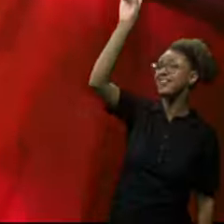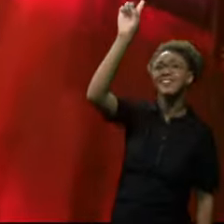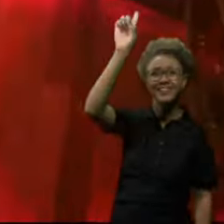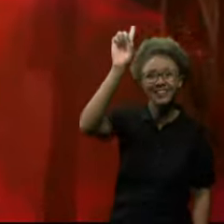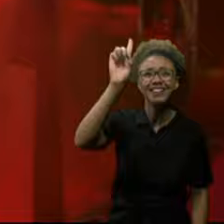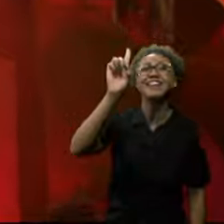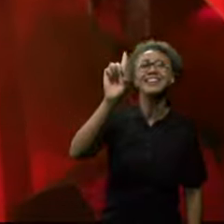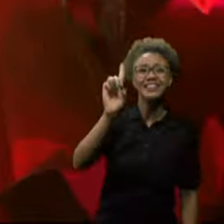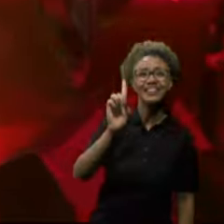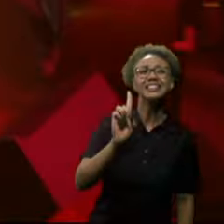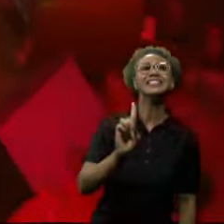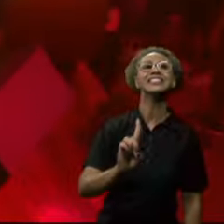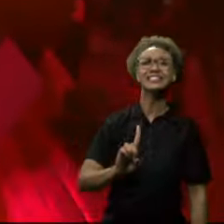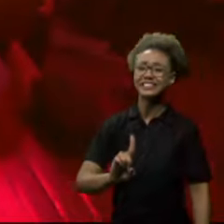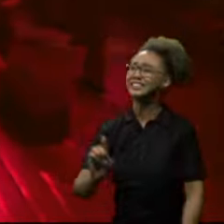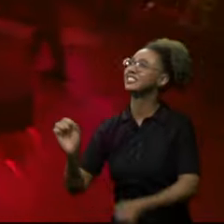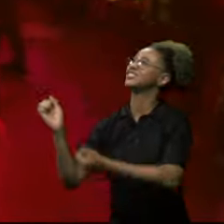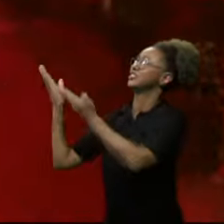a